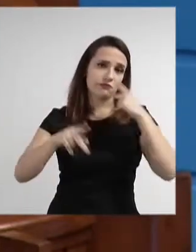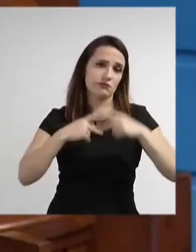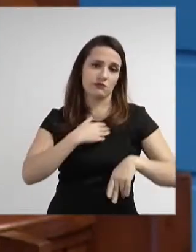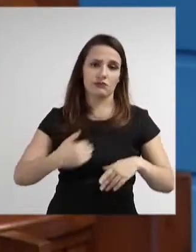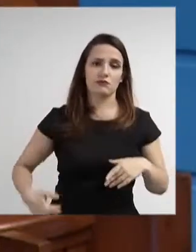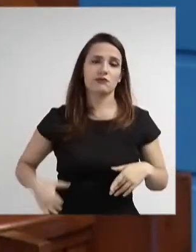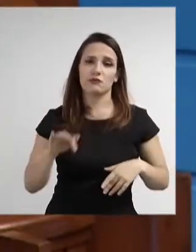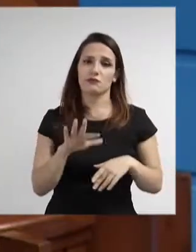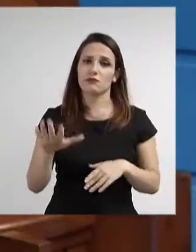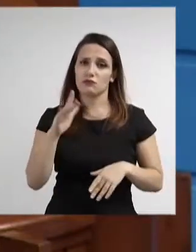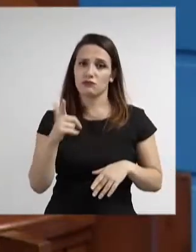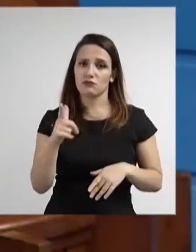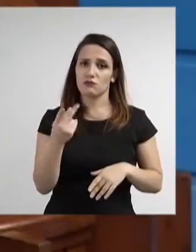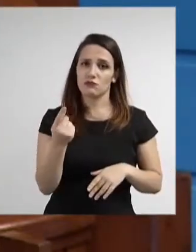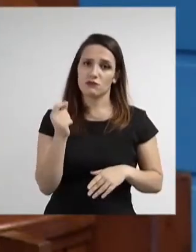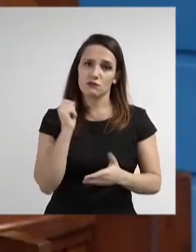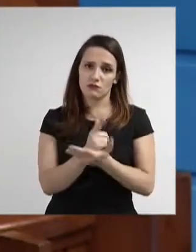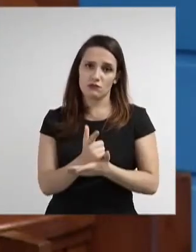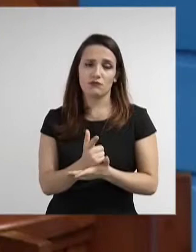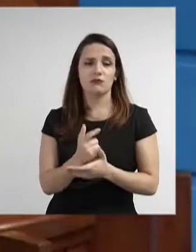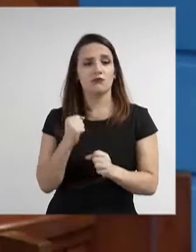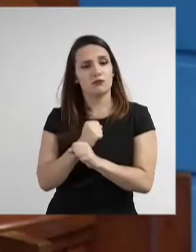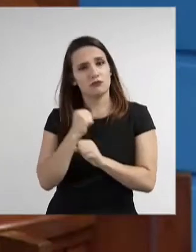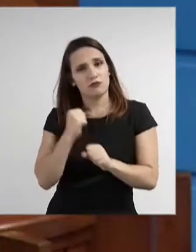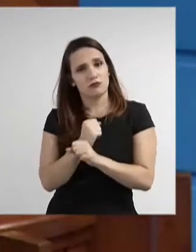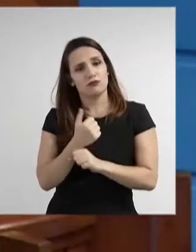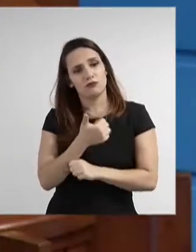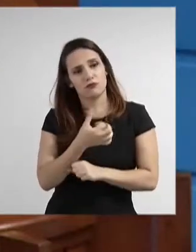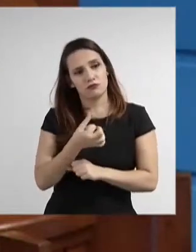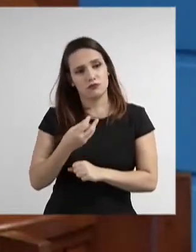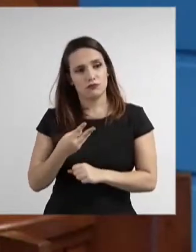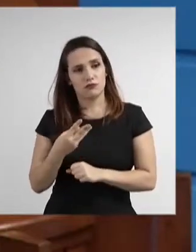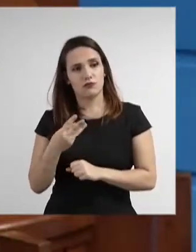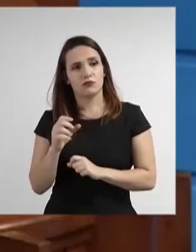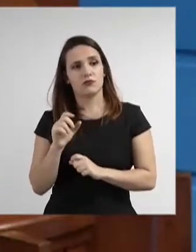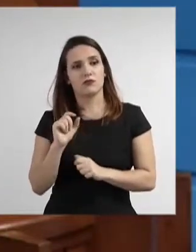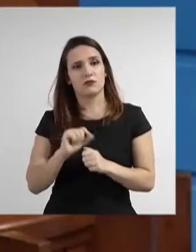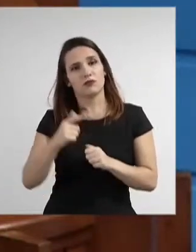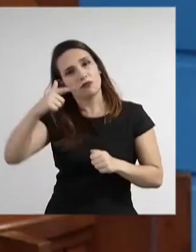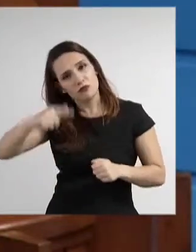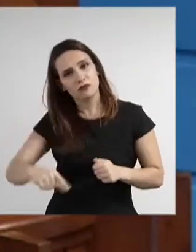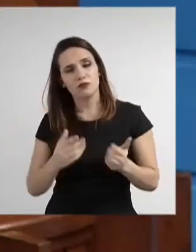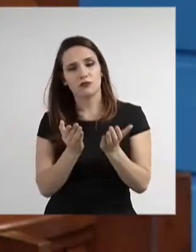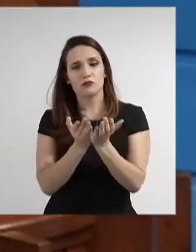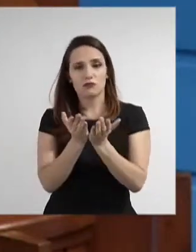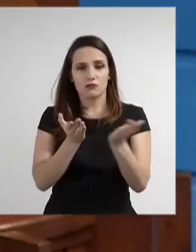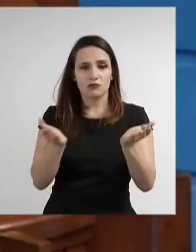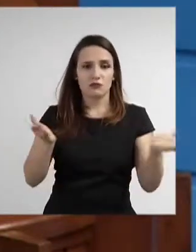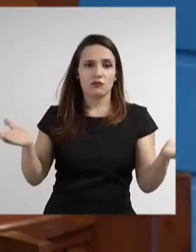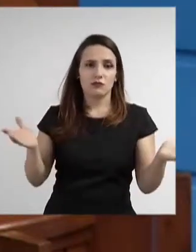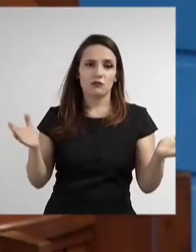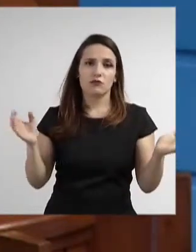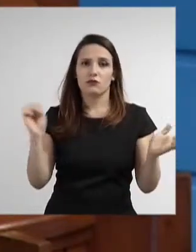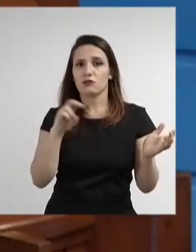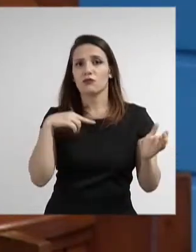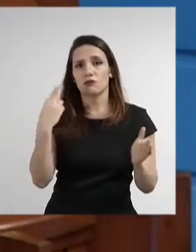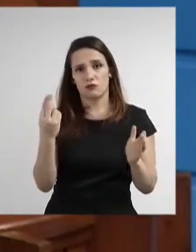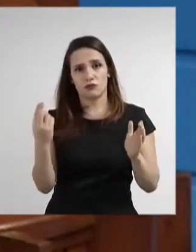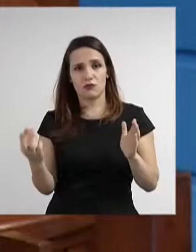federal não tem condições, que o caminho seria a relicitação ou a